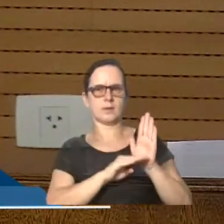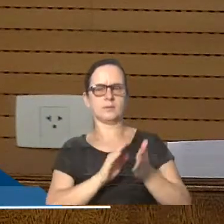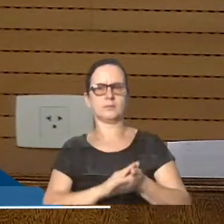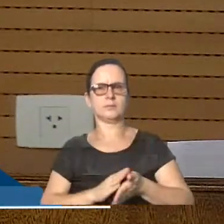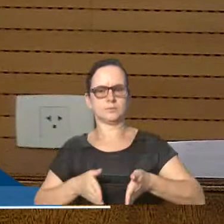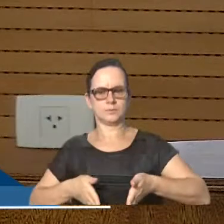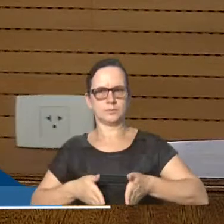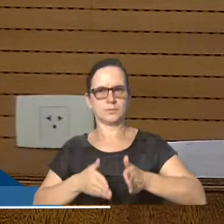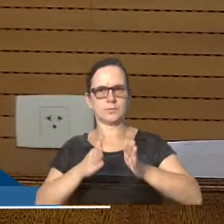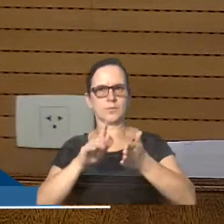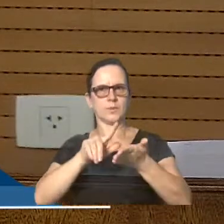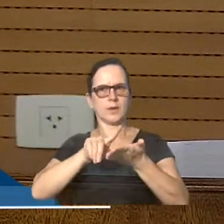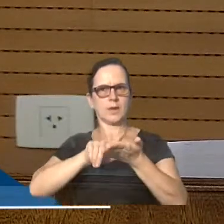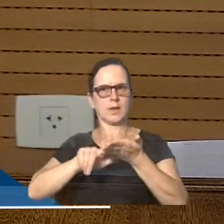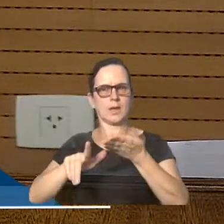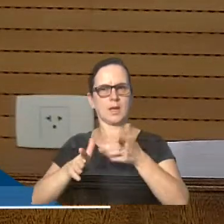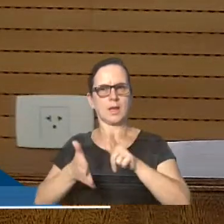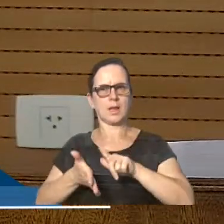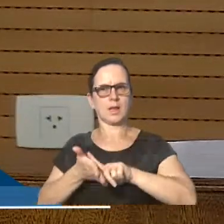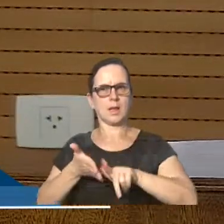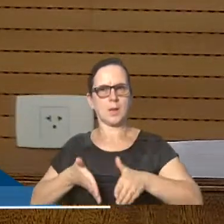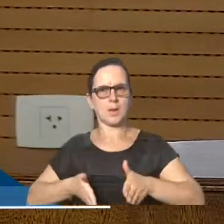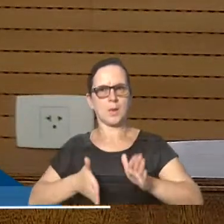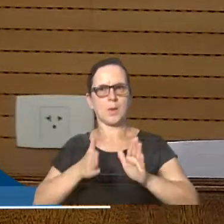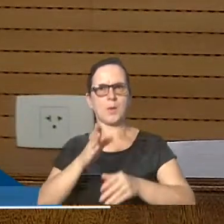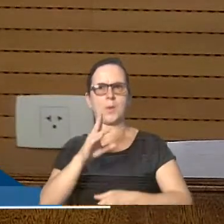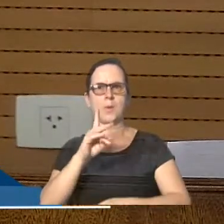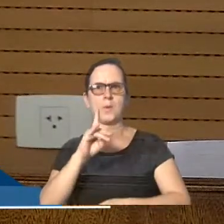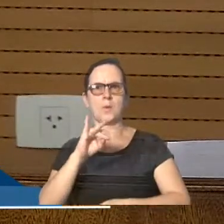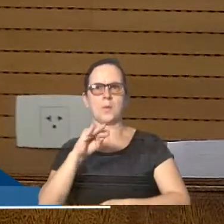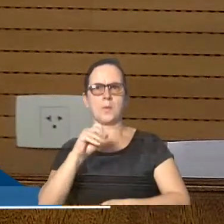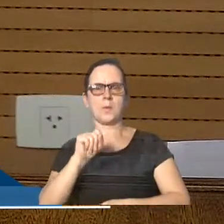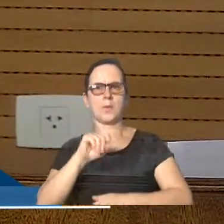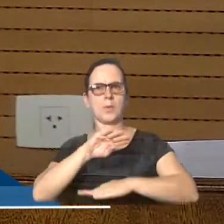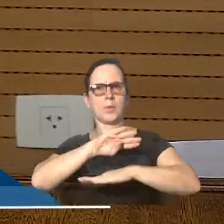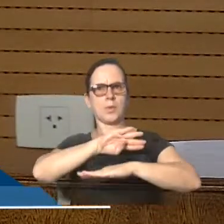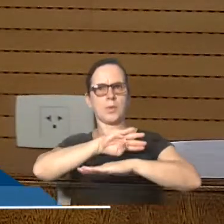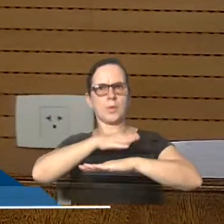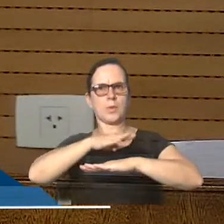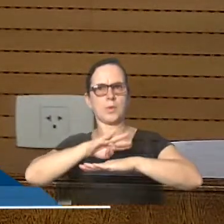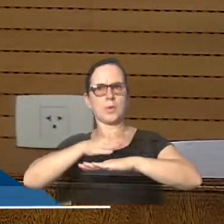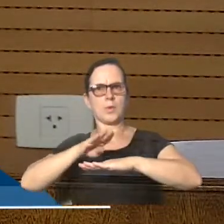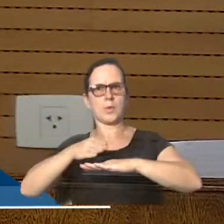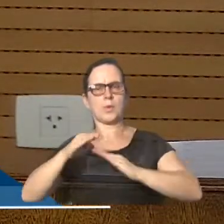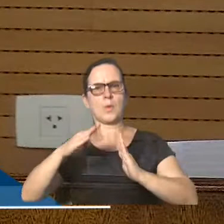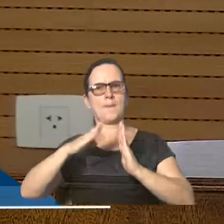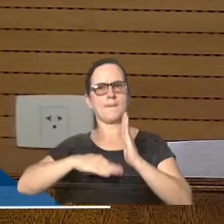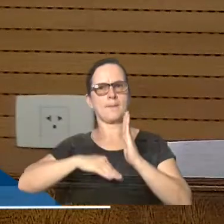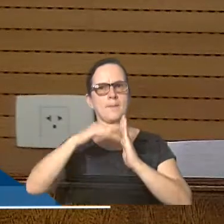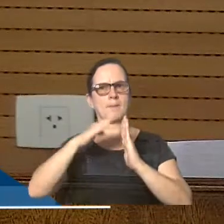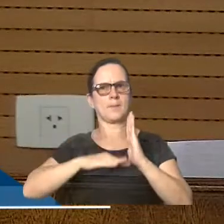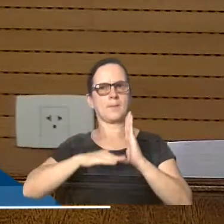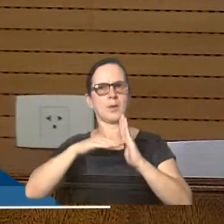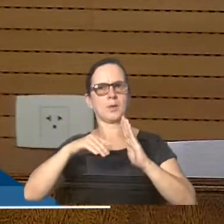extensão do canal da Avenida Principal do Pilões. Pintura das lombadas e faixas de pedestre em toda a extensão da Vila